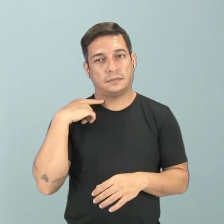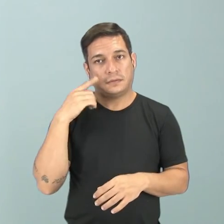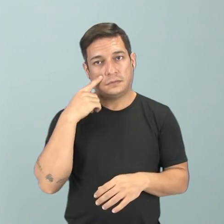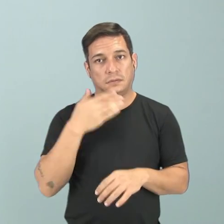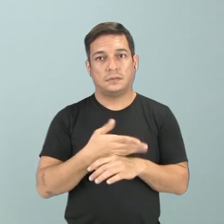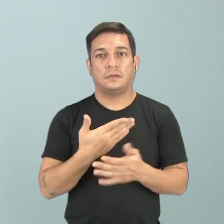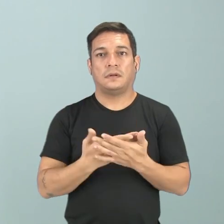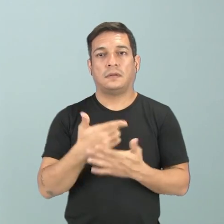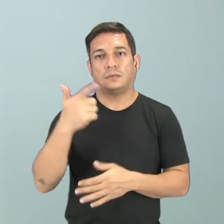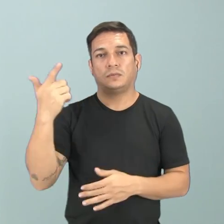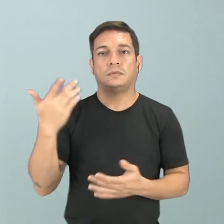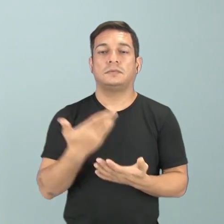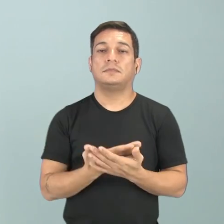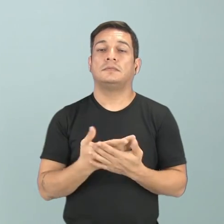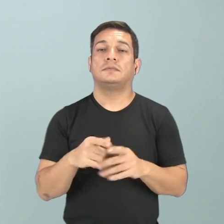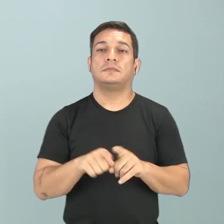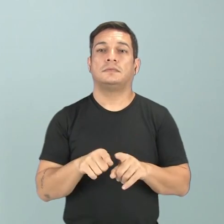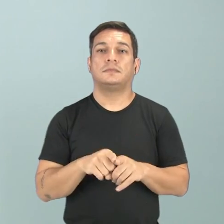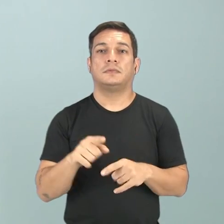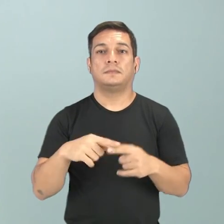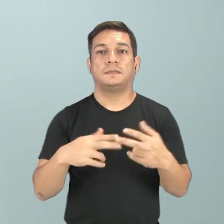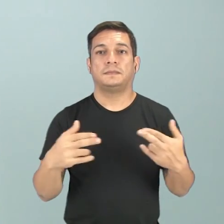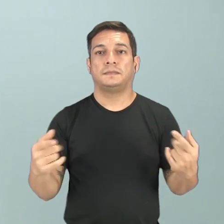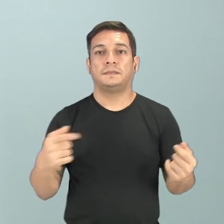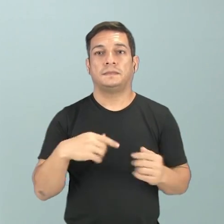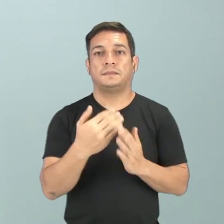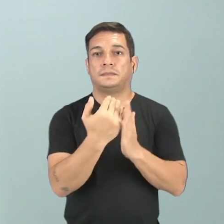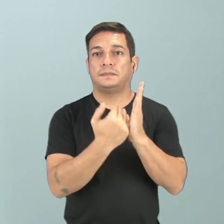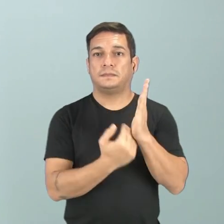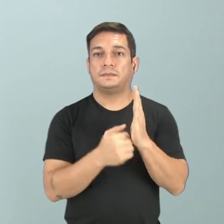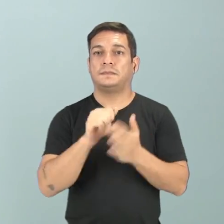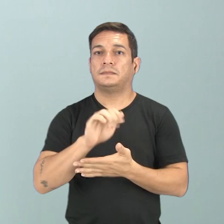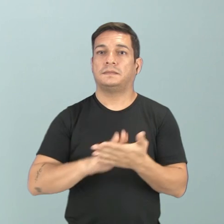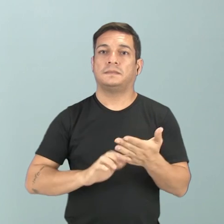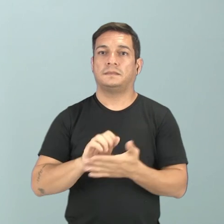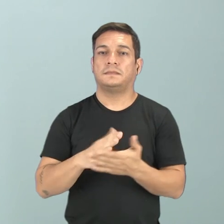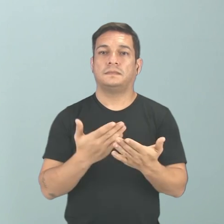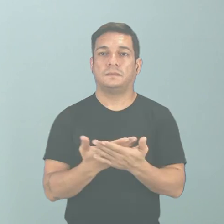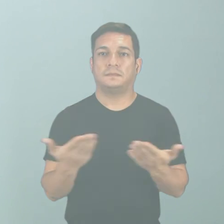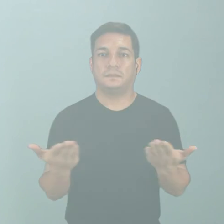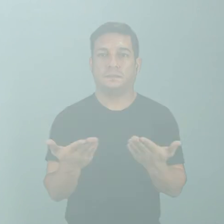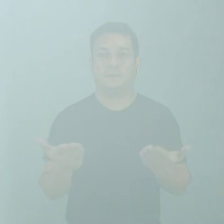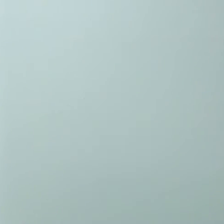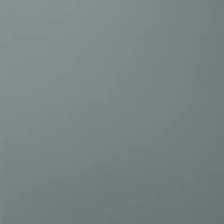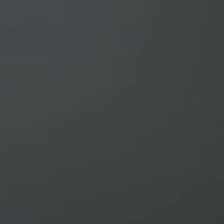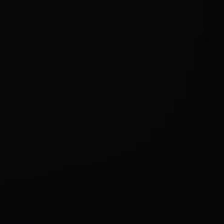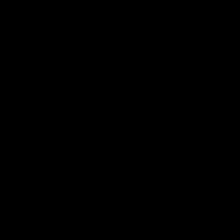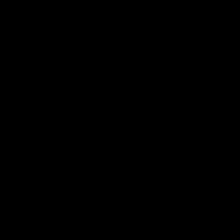essa aula e outras aulas e o material com a listinha auxiliar da aula de hoje.